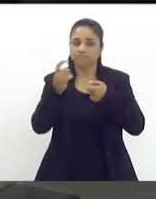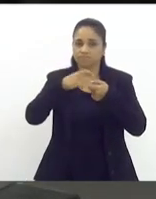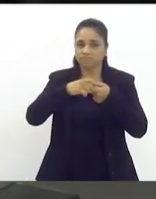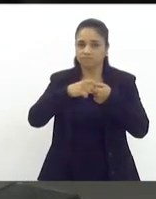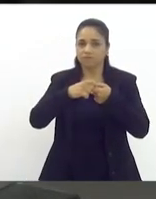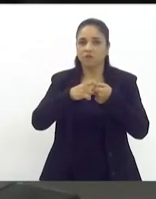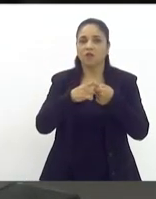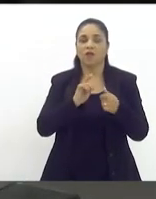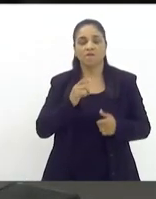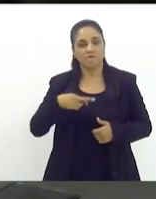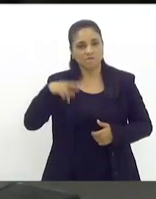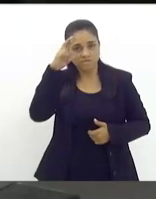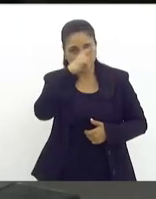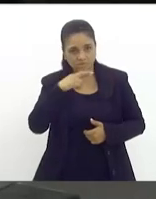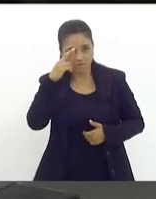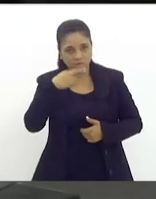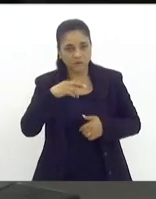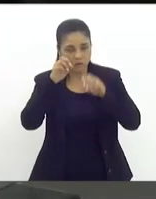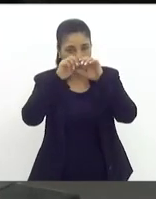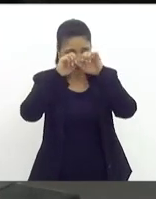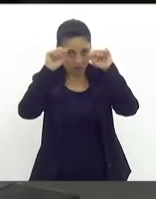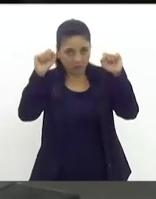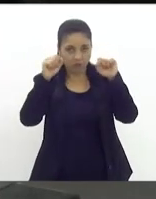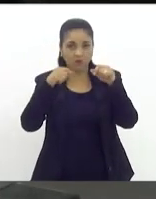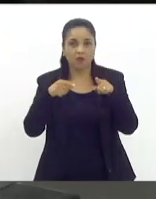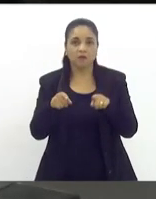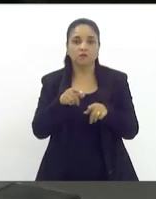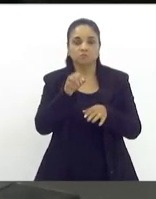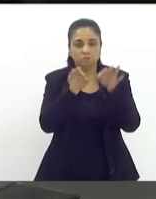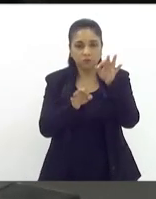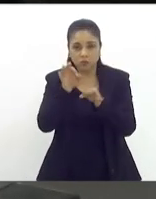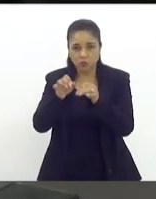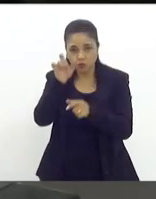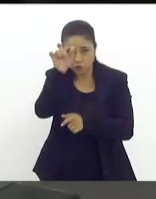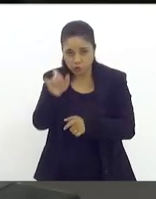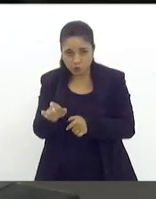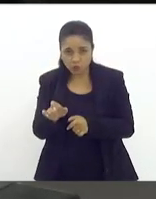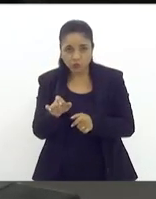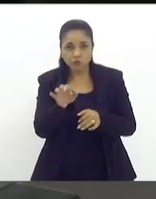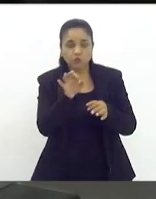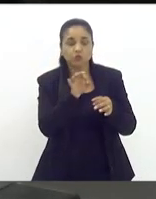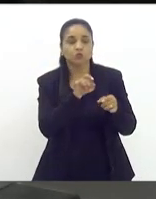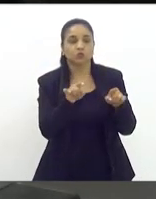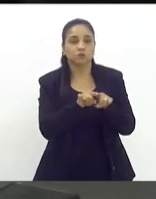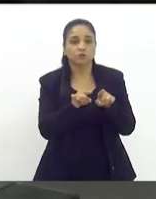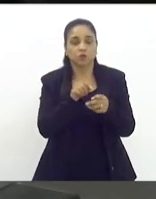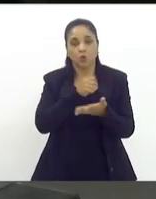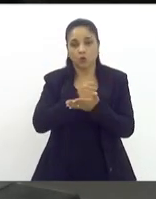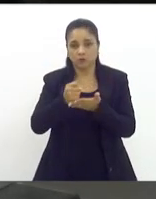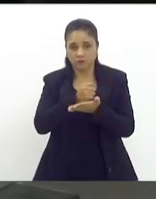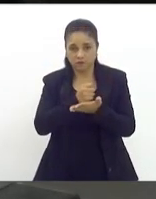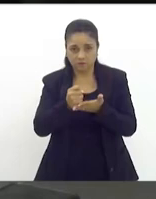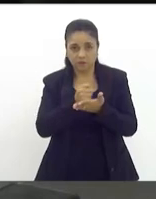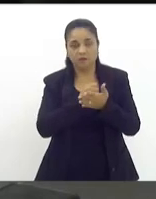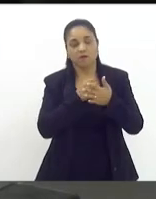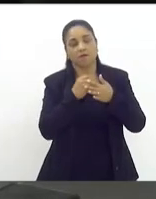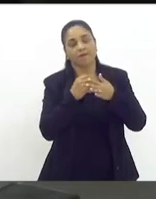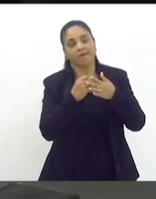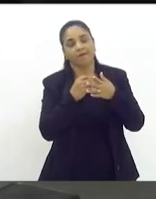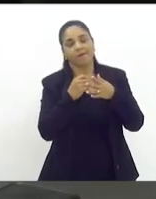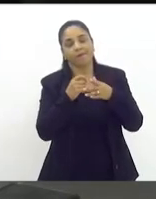fiscais e benefícios de natureza tributária às pessoas jurídicas que contratarem pessoas oriundas de instituições de recuperação